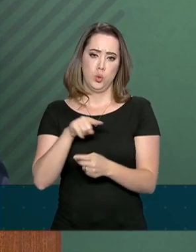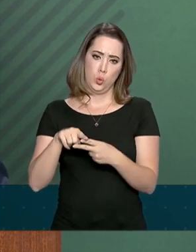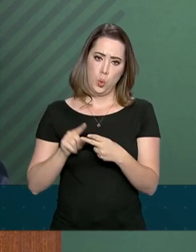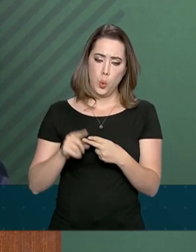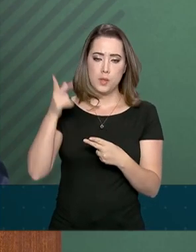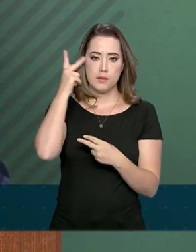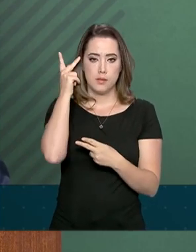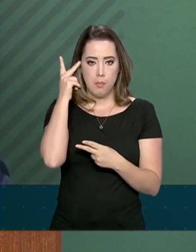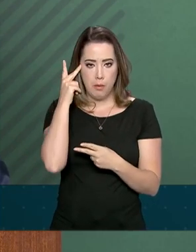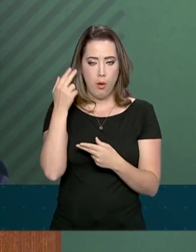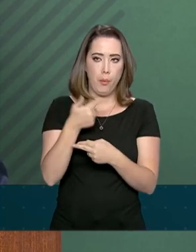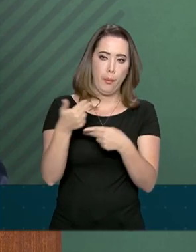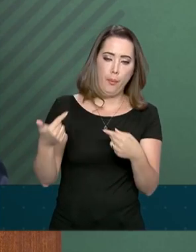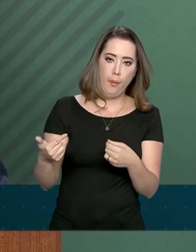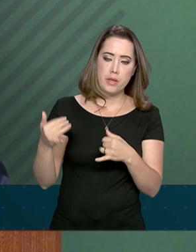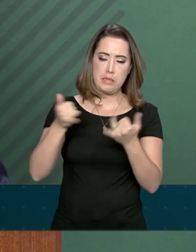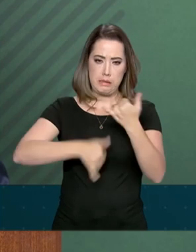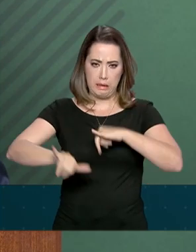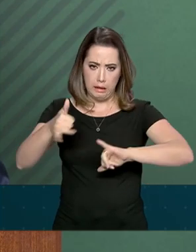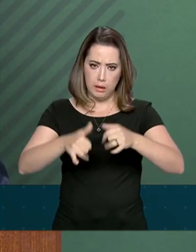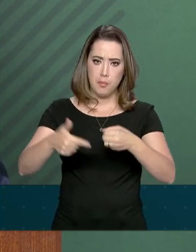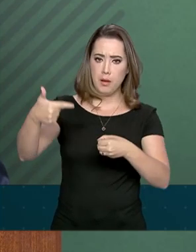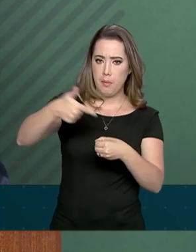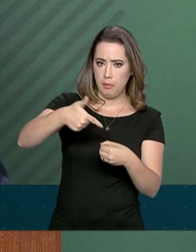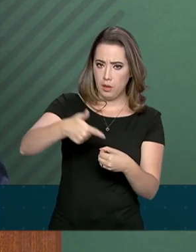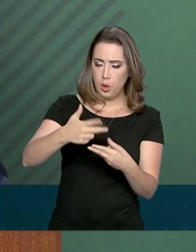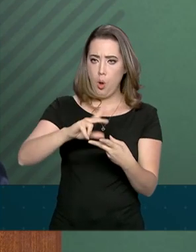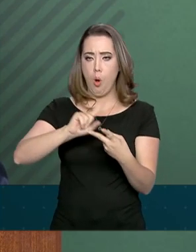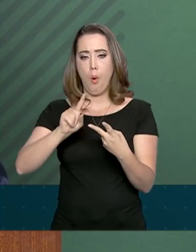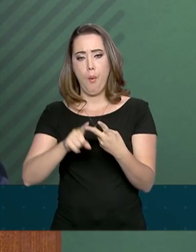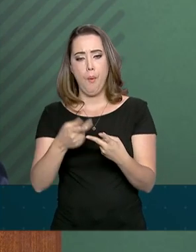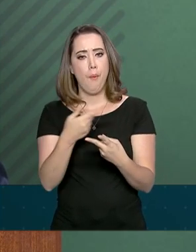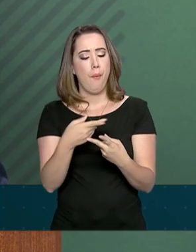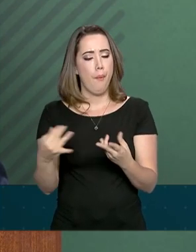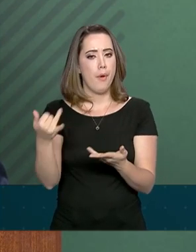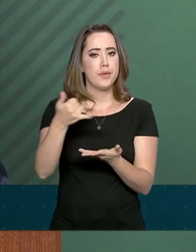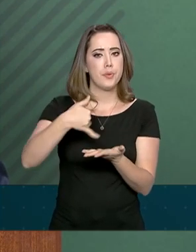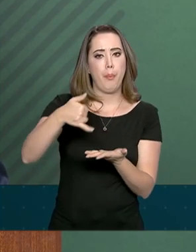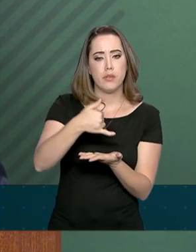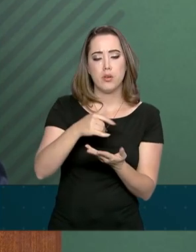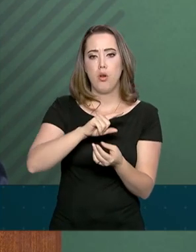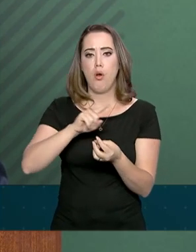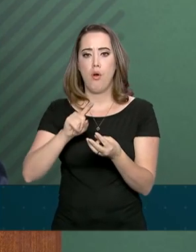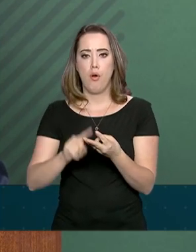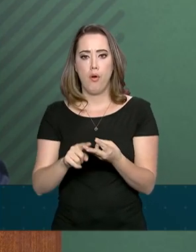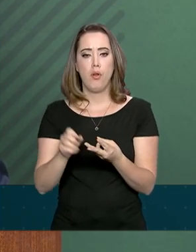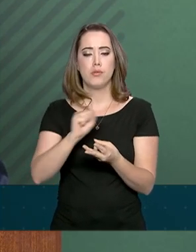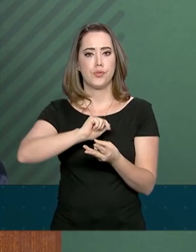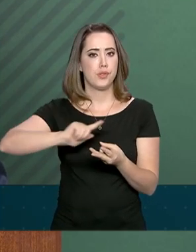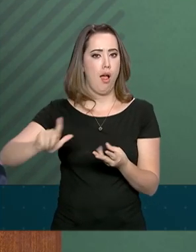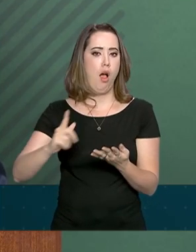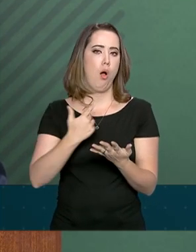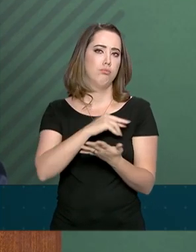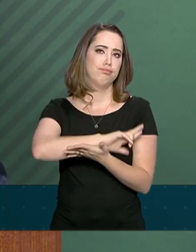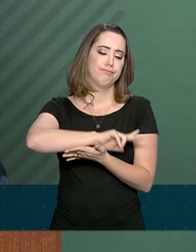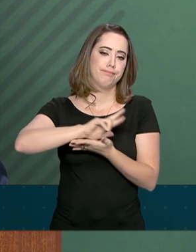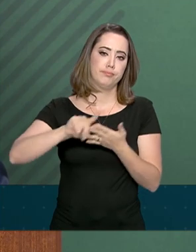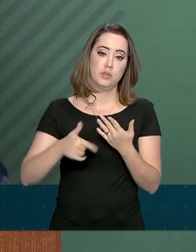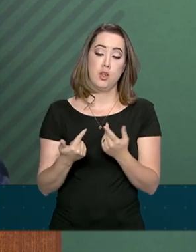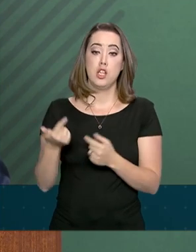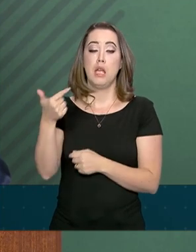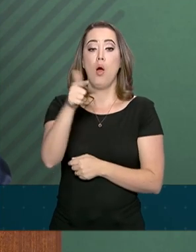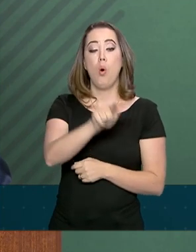etanol e derivados de petróleo fertilizantes e sal ea outra em